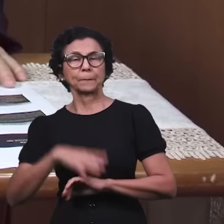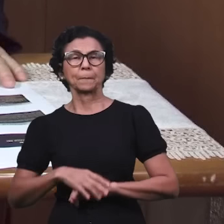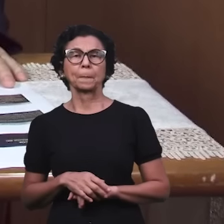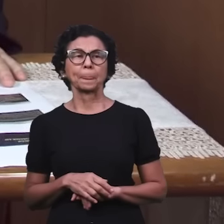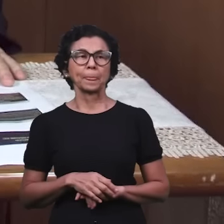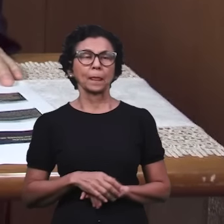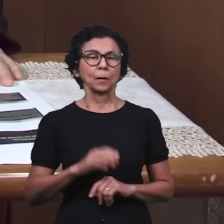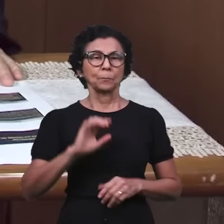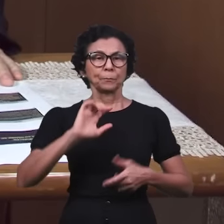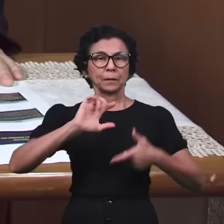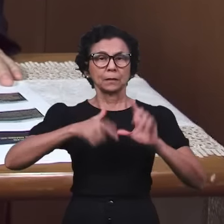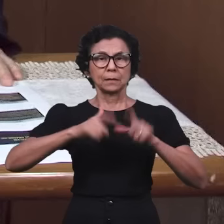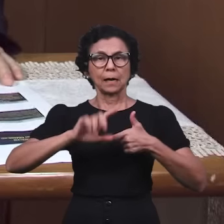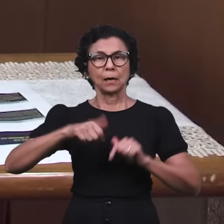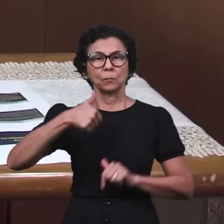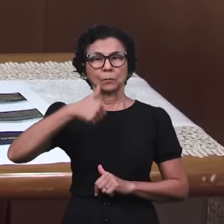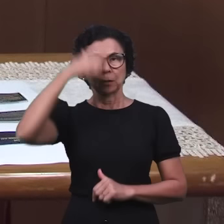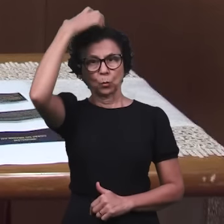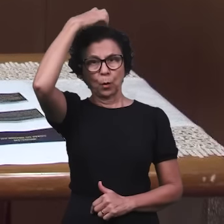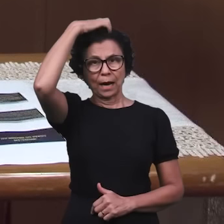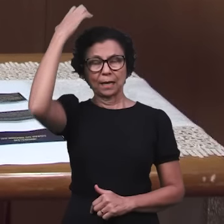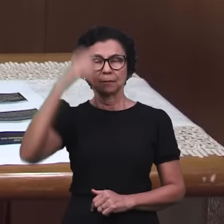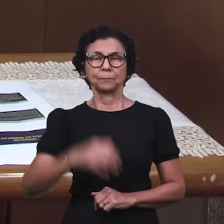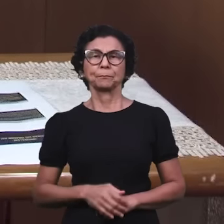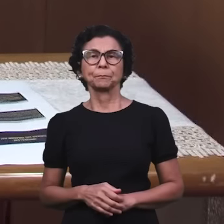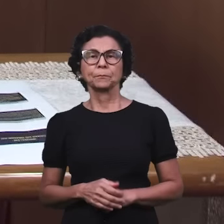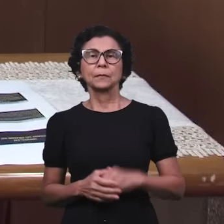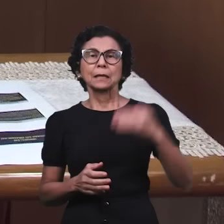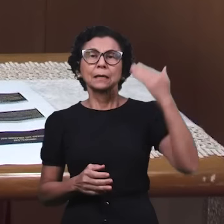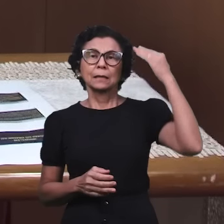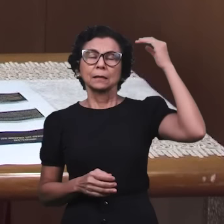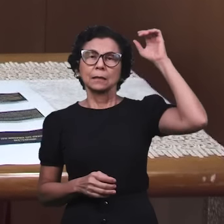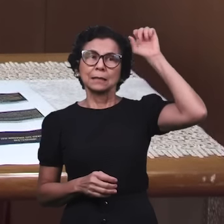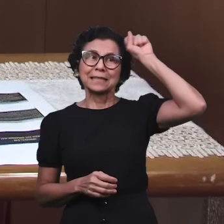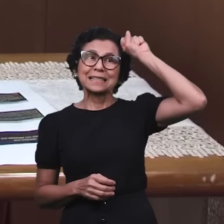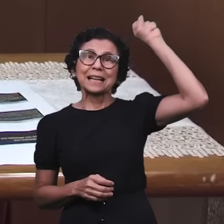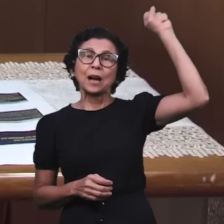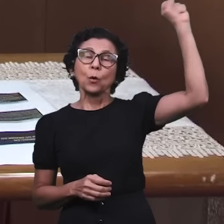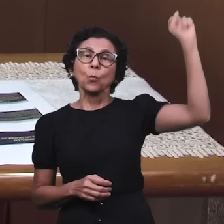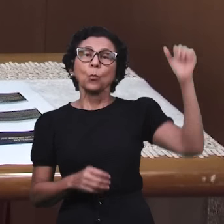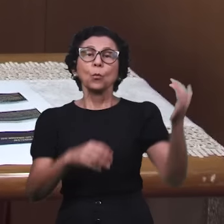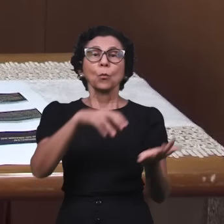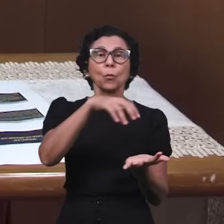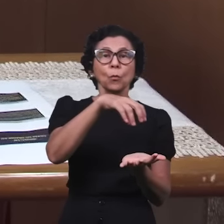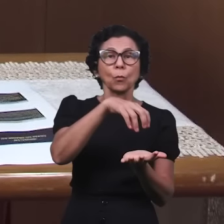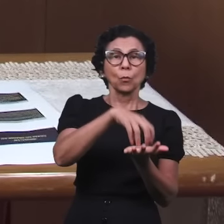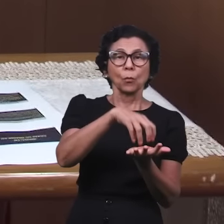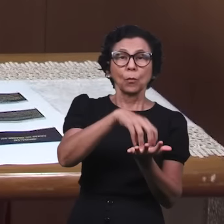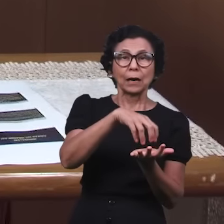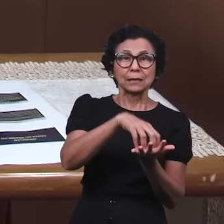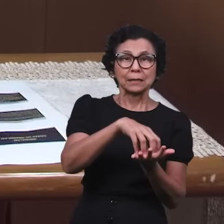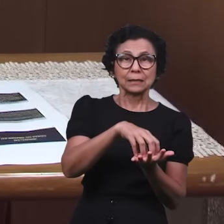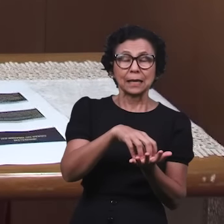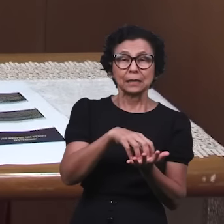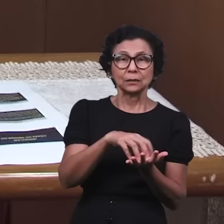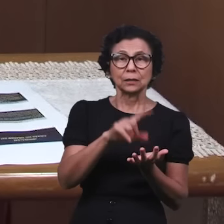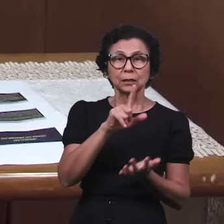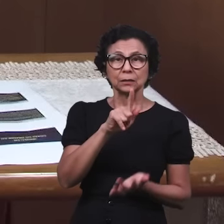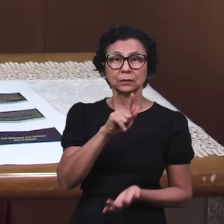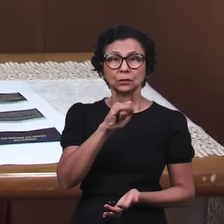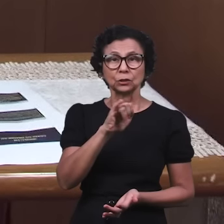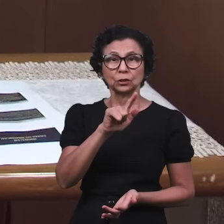rei de Israel foi Saul, que colocou a sede do reino de Israel em Gibeá, na terra de Benjamim, onde